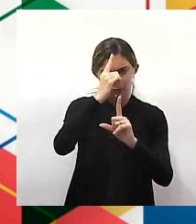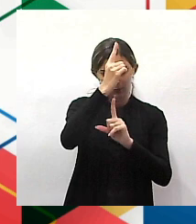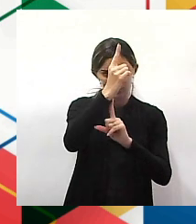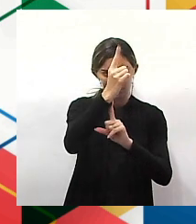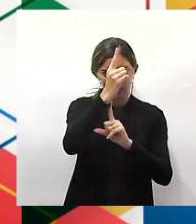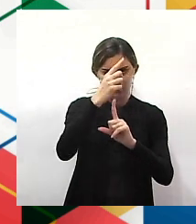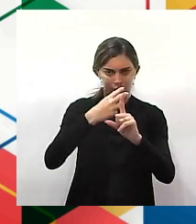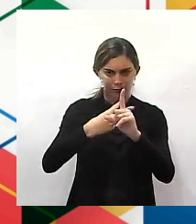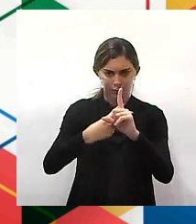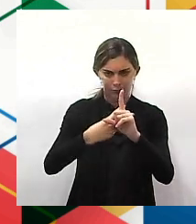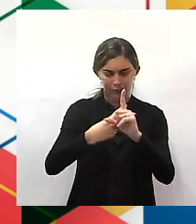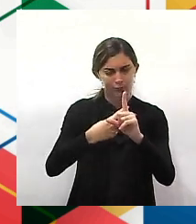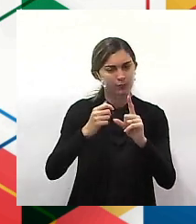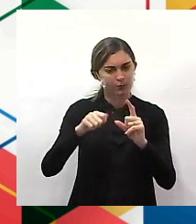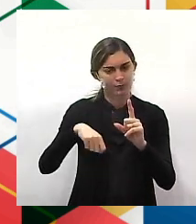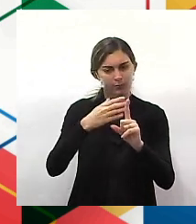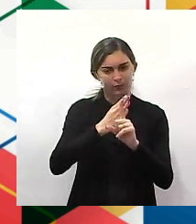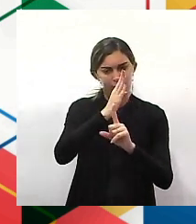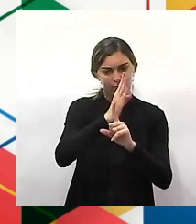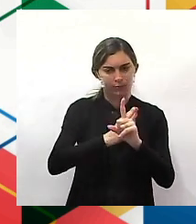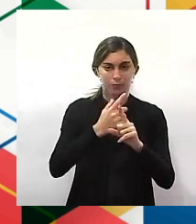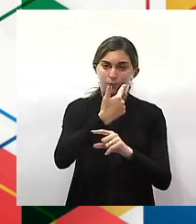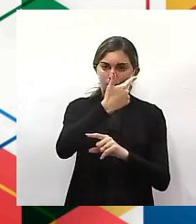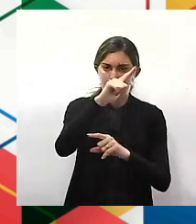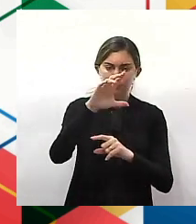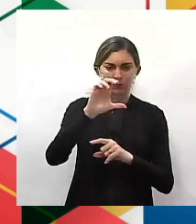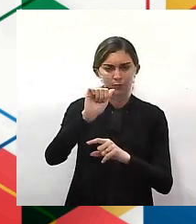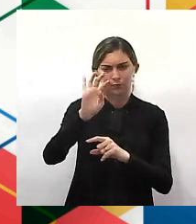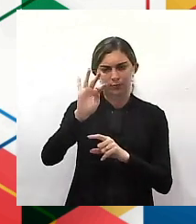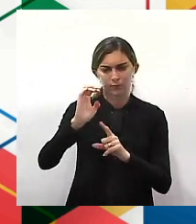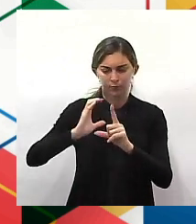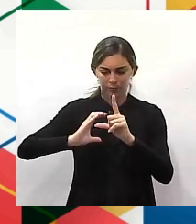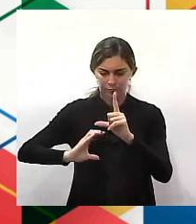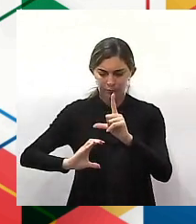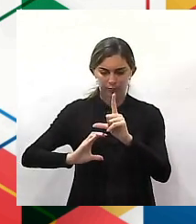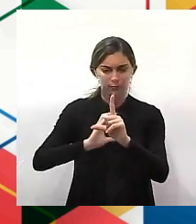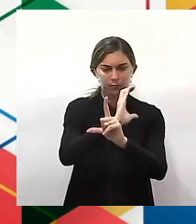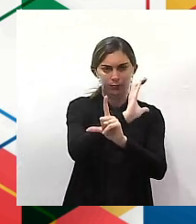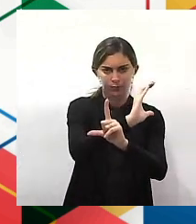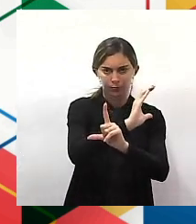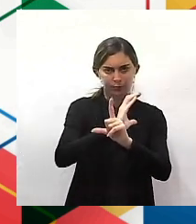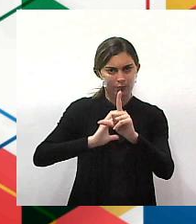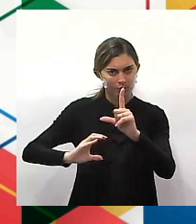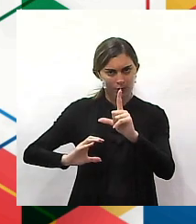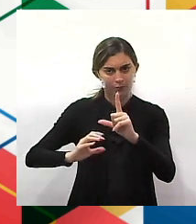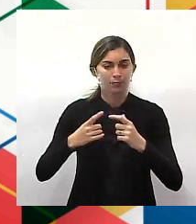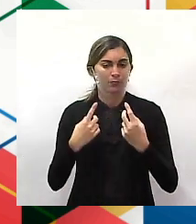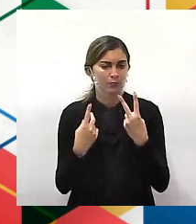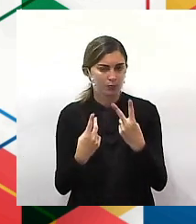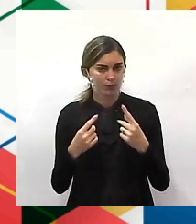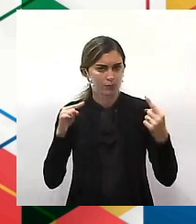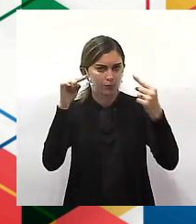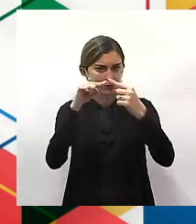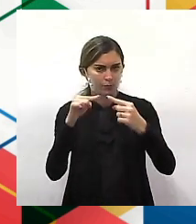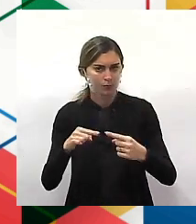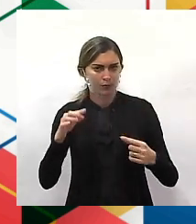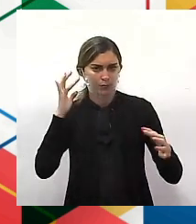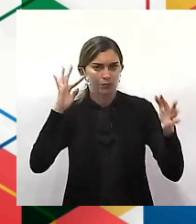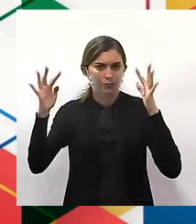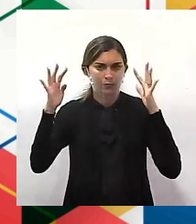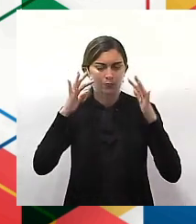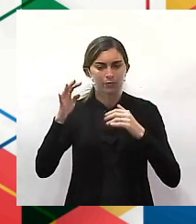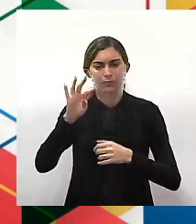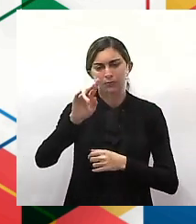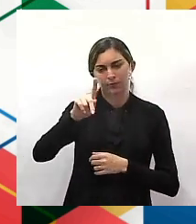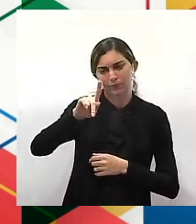até 3, me dá a medida do outro cateto. Então de 1 até 3 tem 2 unidades. E aí eu aplico o teorema de